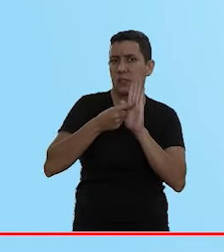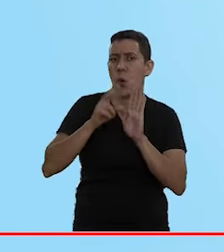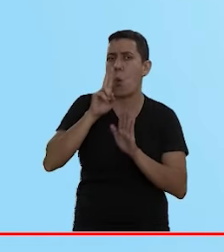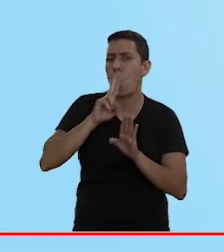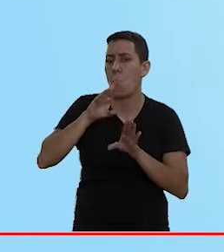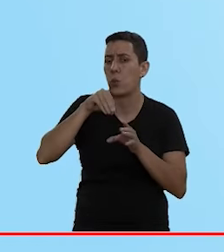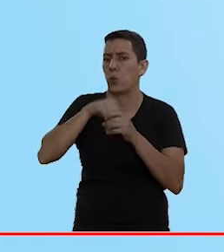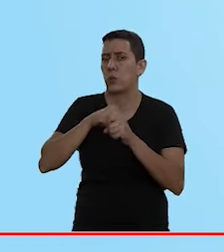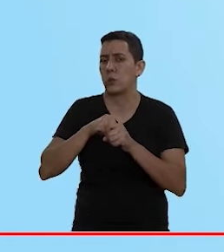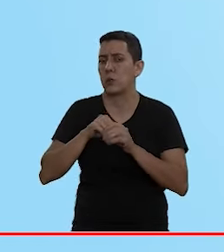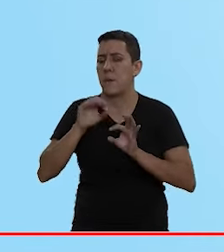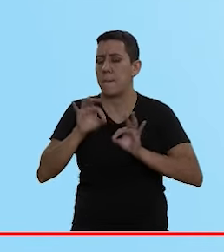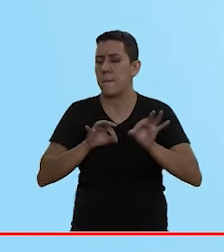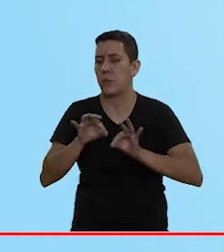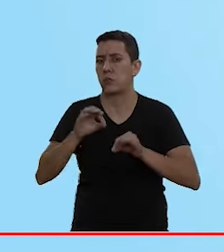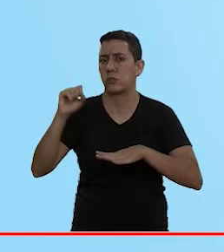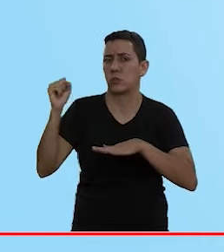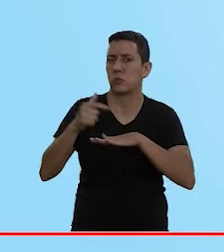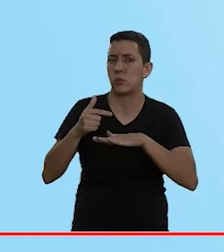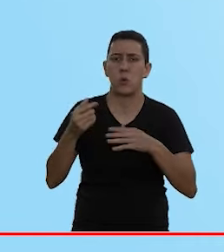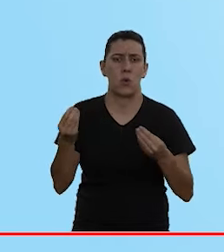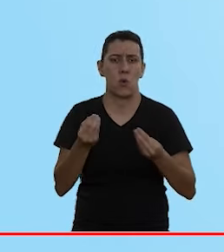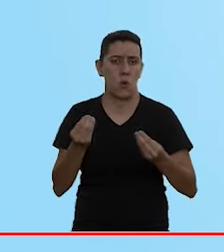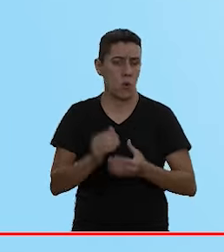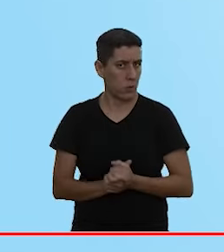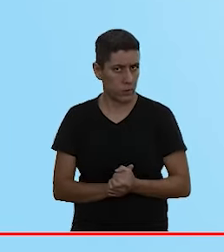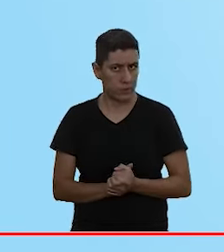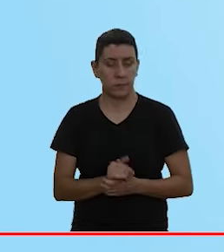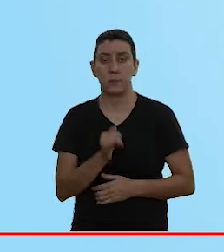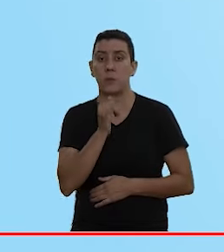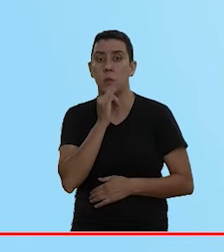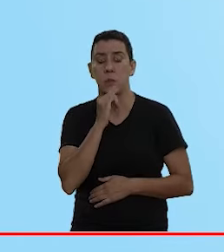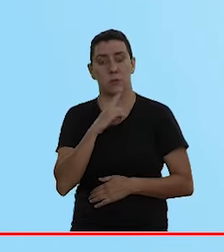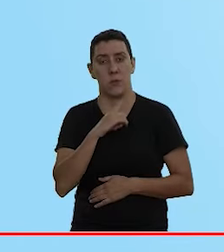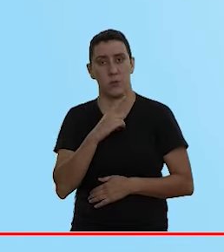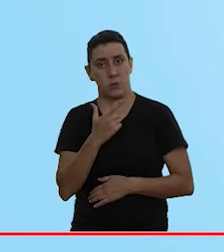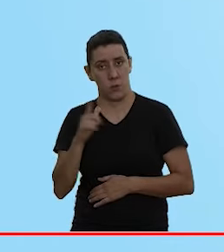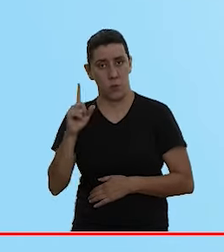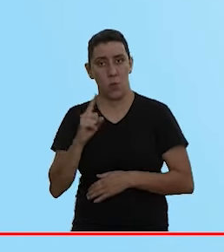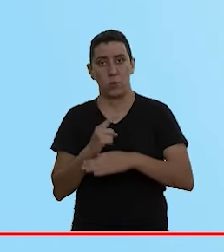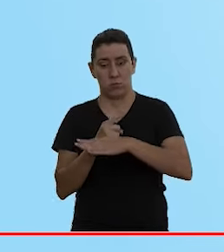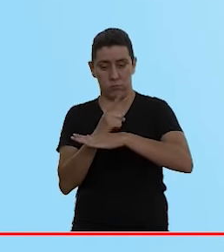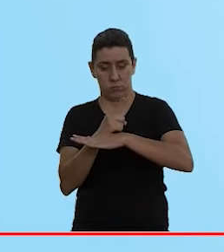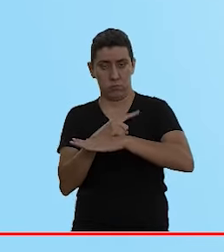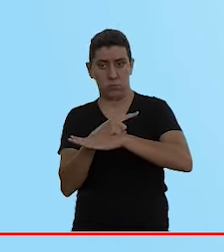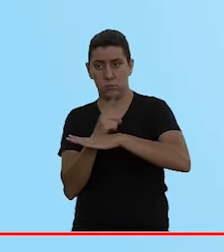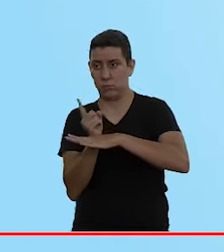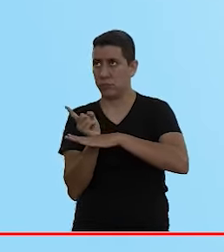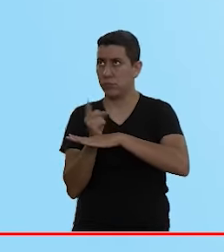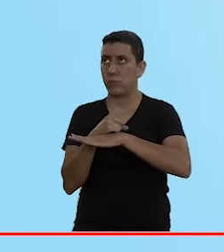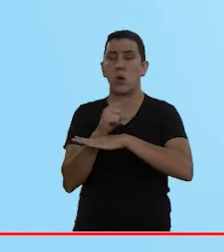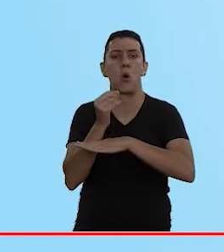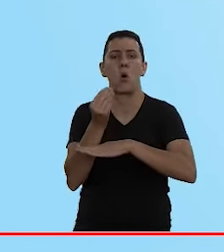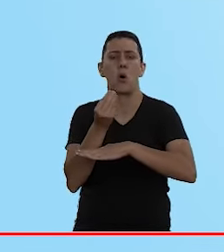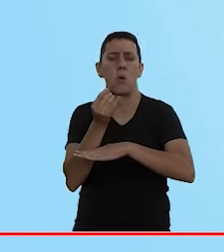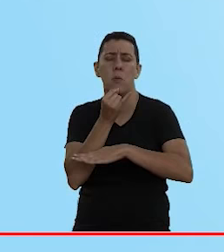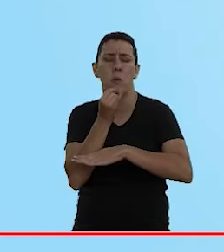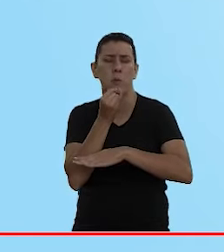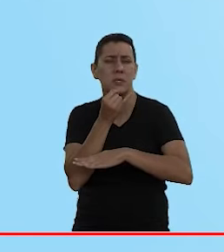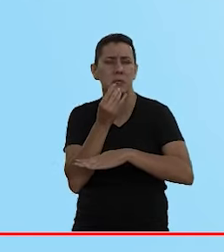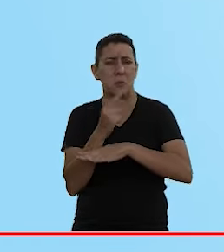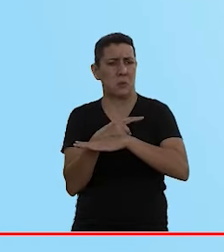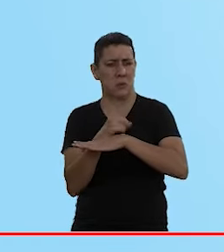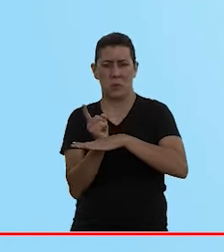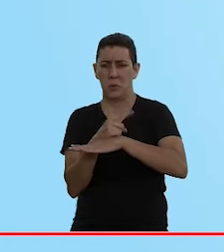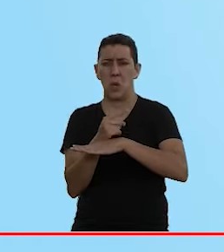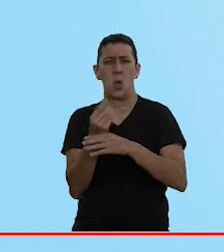um sistema de rastreamento inteligente. A gente está falando aqui de trackers, de um eixo, né, de seguidores solares, porque quando a